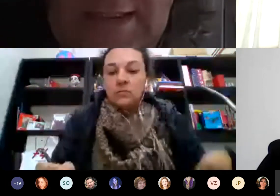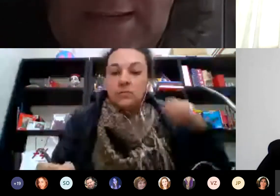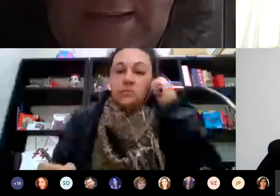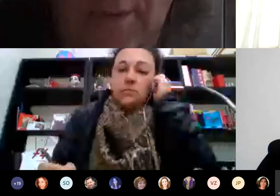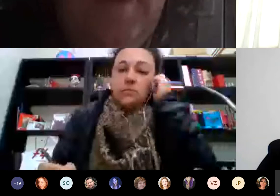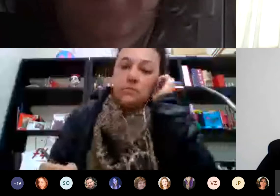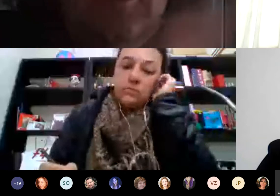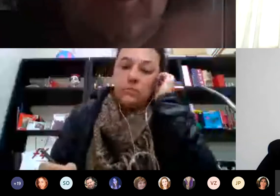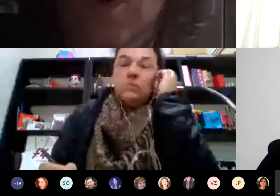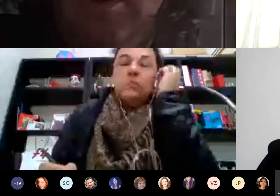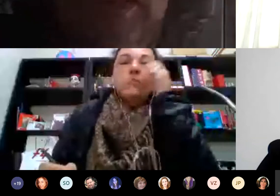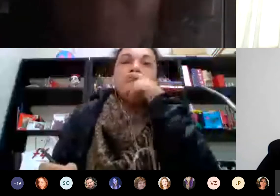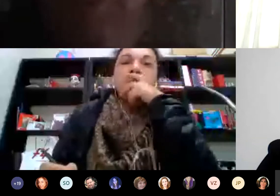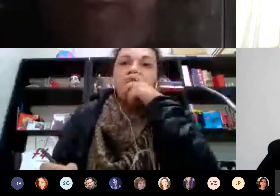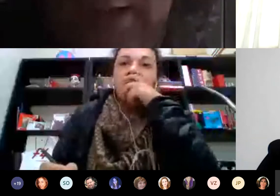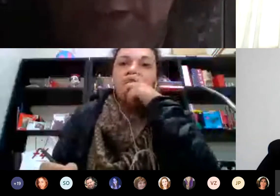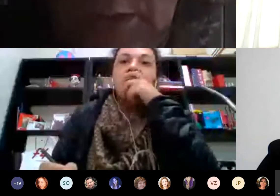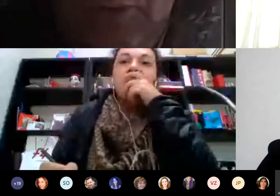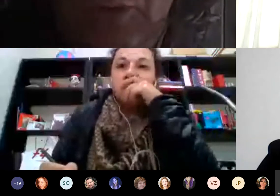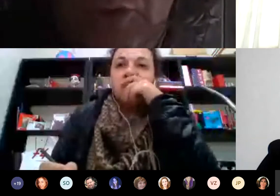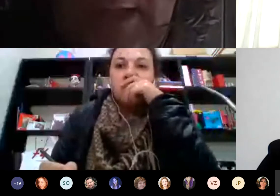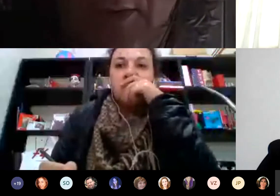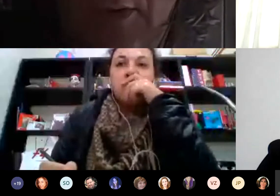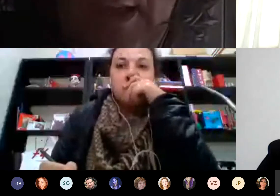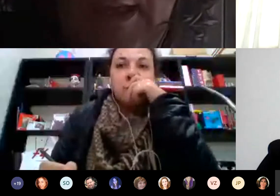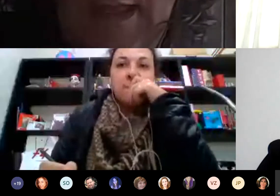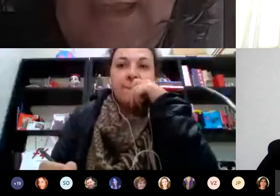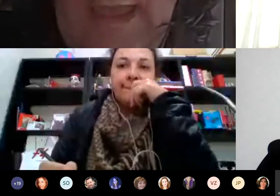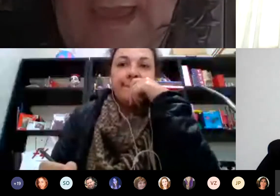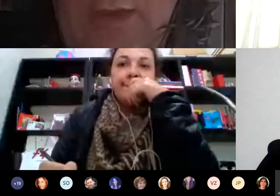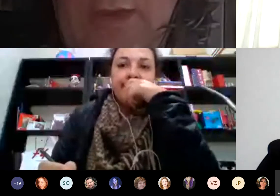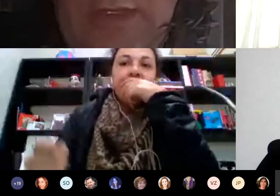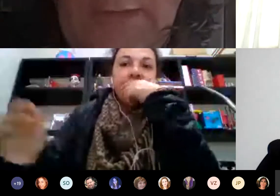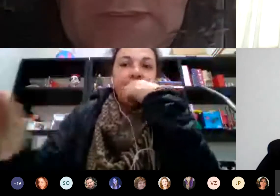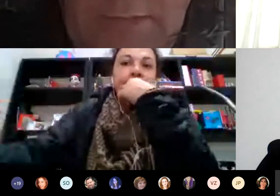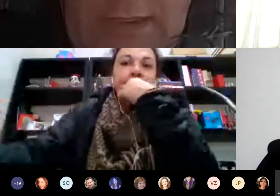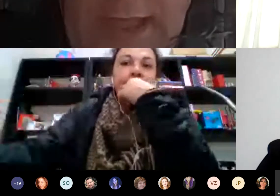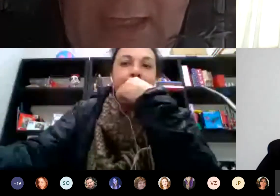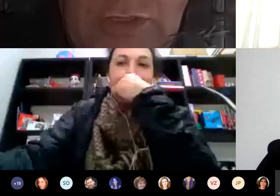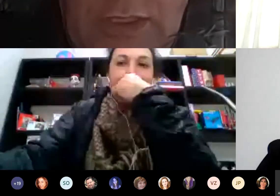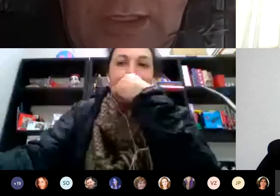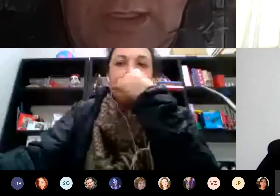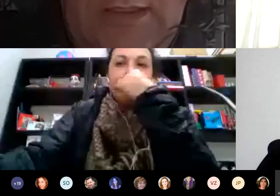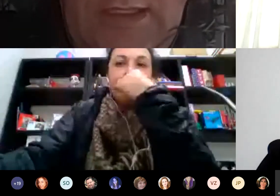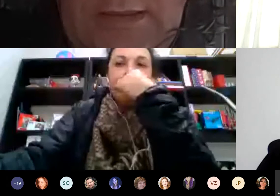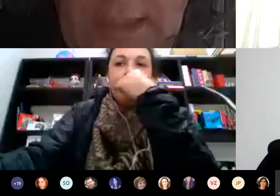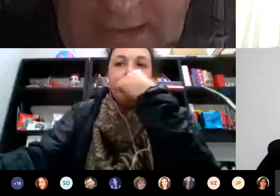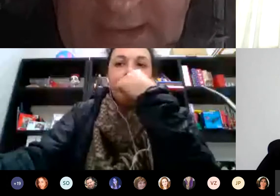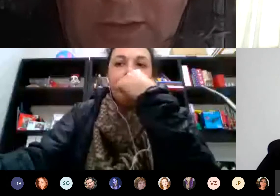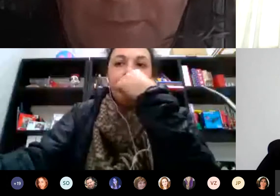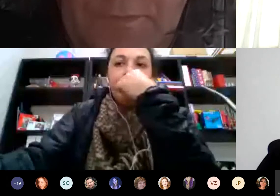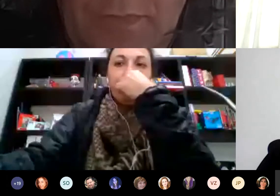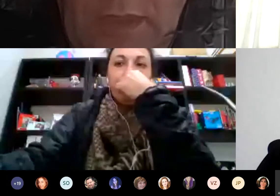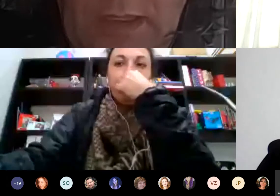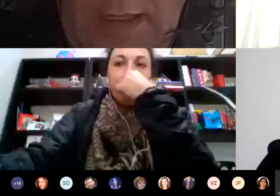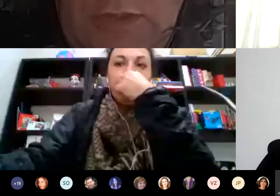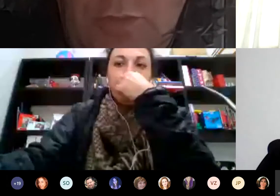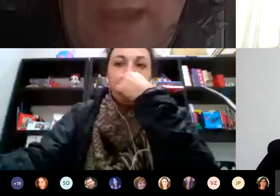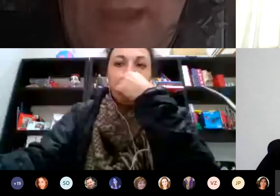em digitalização, não abordando a questão digital, é que a única possibilidade de